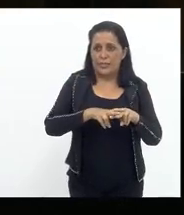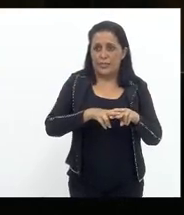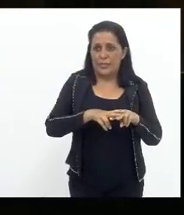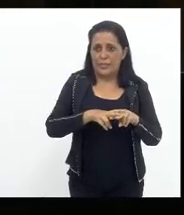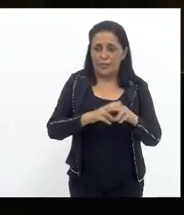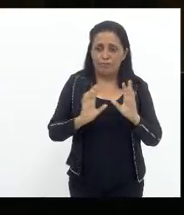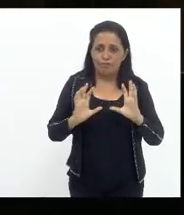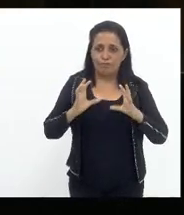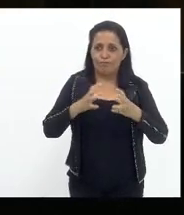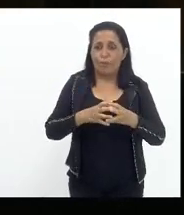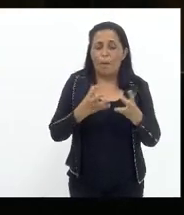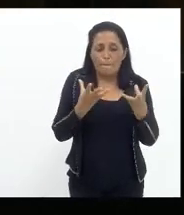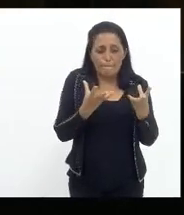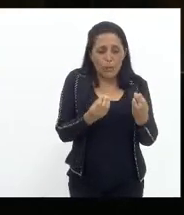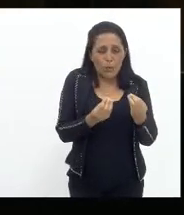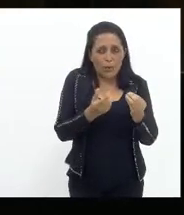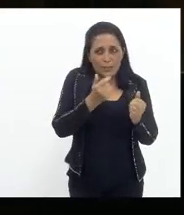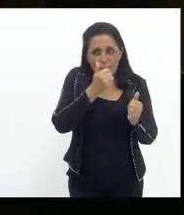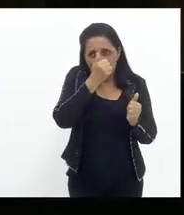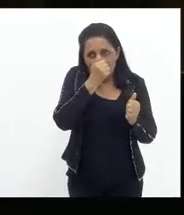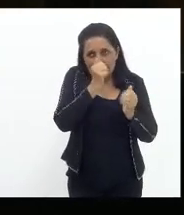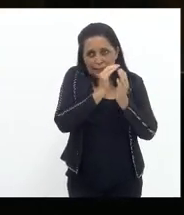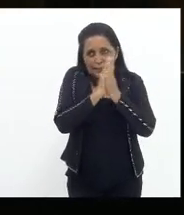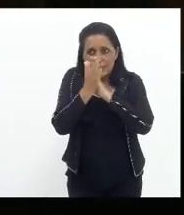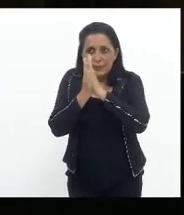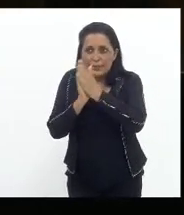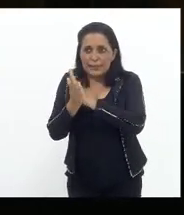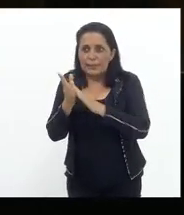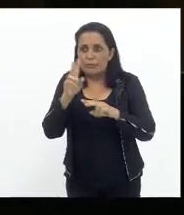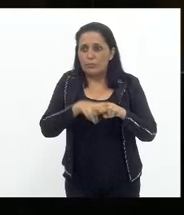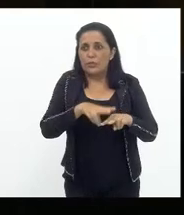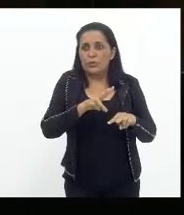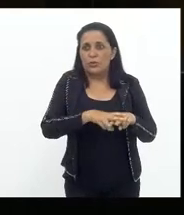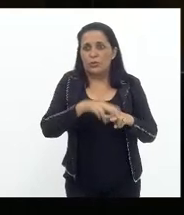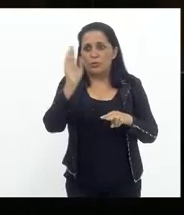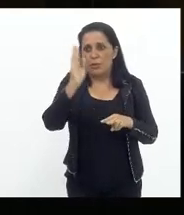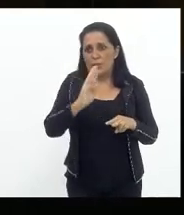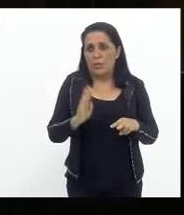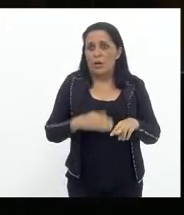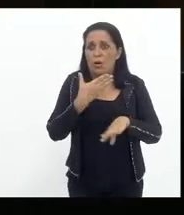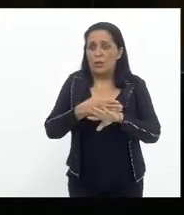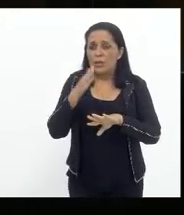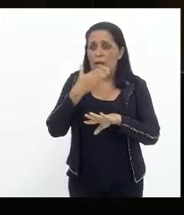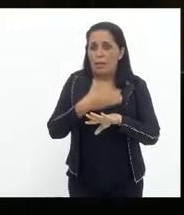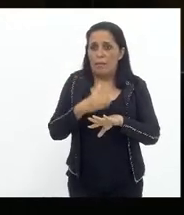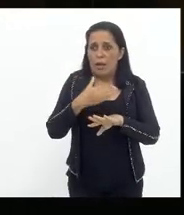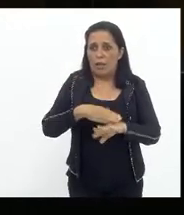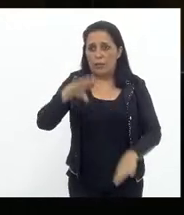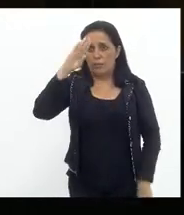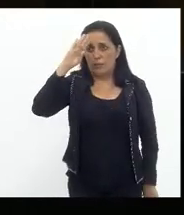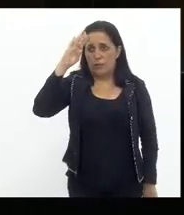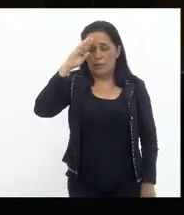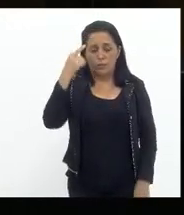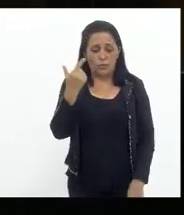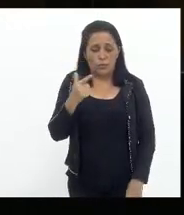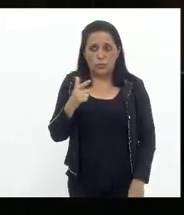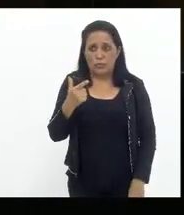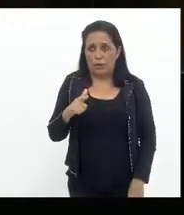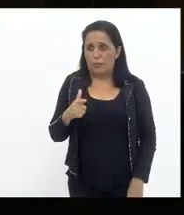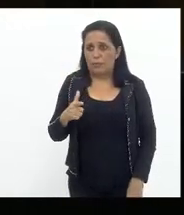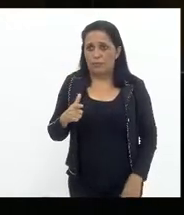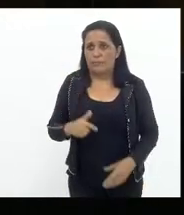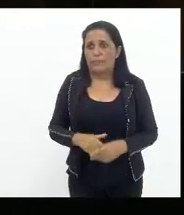e à superlotação extrema das prisões brasileiras e também ao treinamento militarizado oposto do que deveria ser